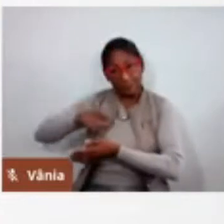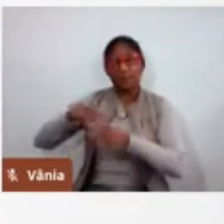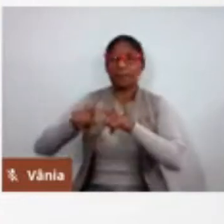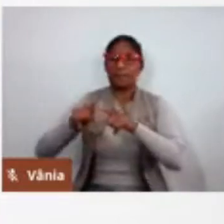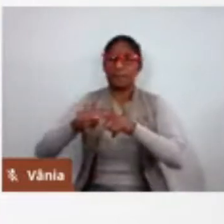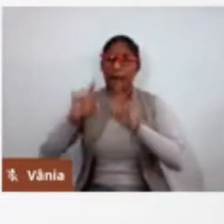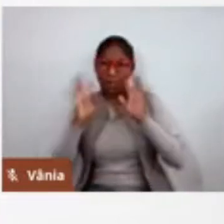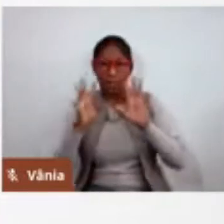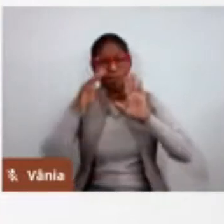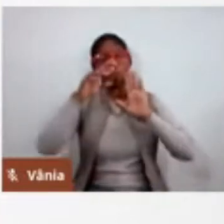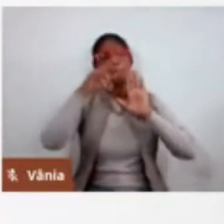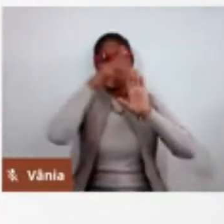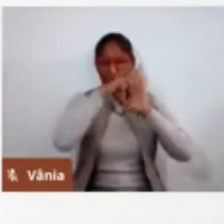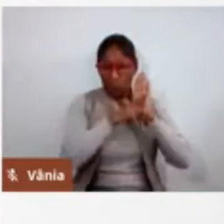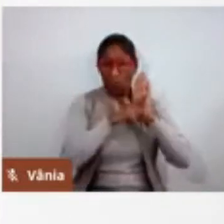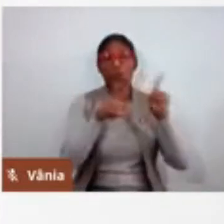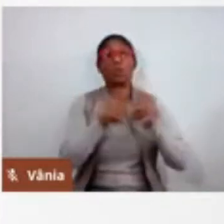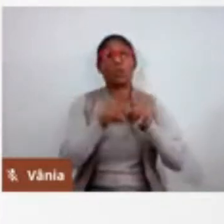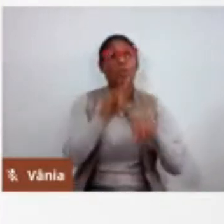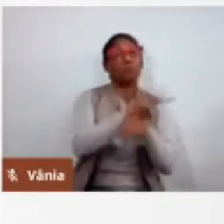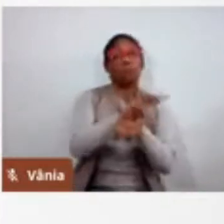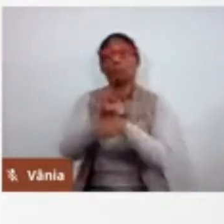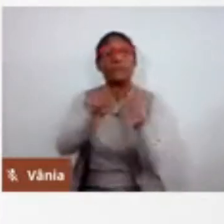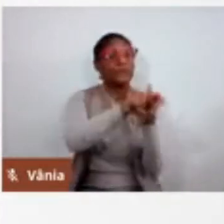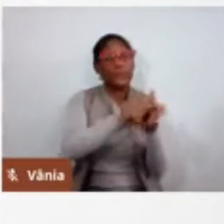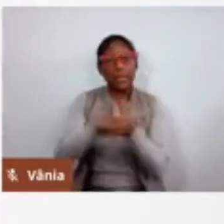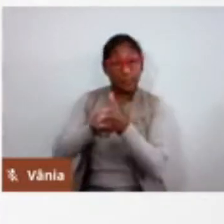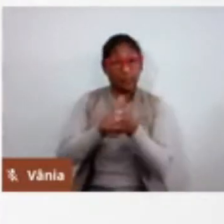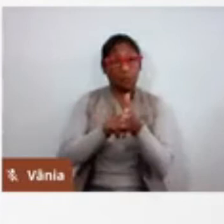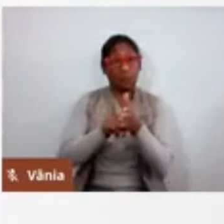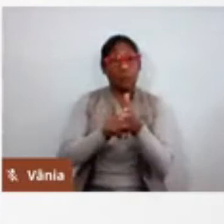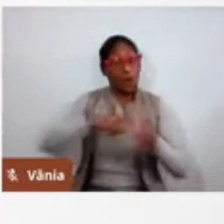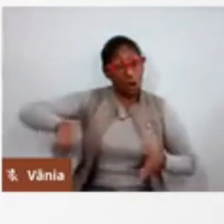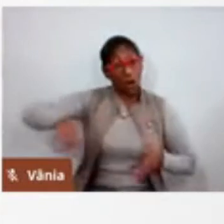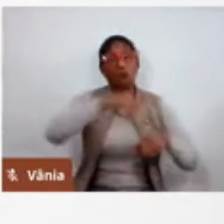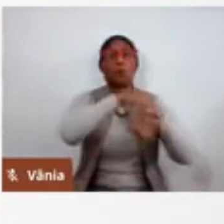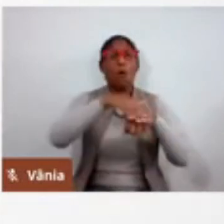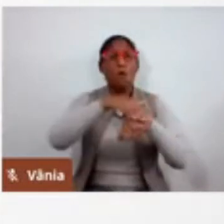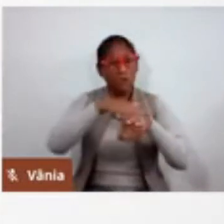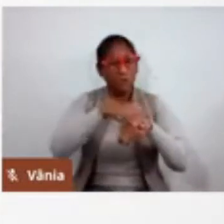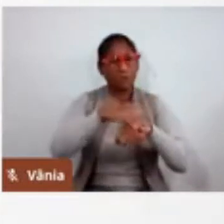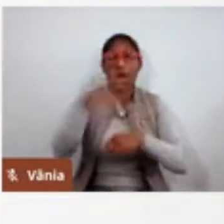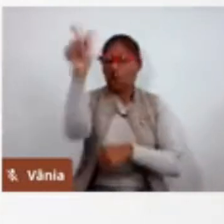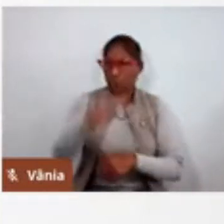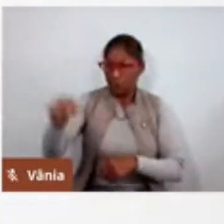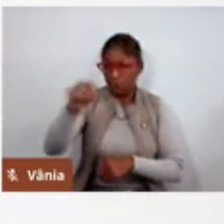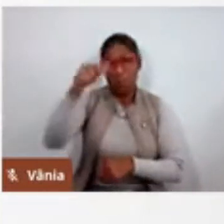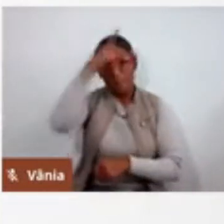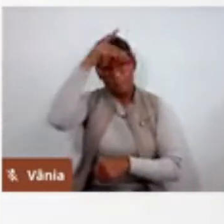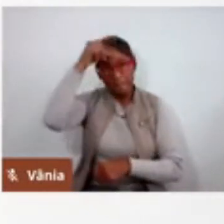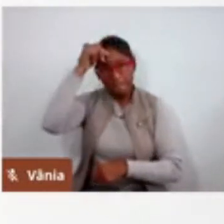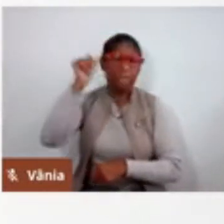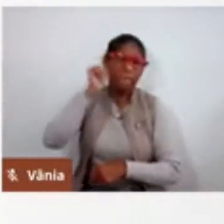na fiscalização, e por isso nós vamos conversar com prefeitos, os representantes das associações de municípios,